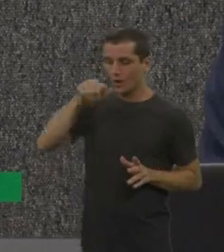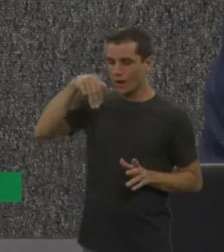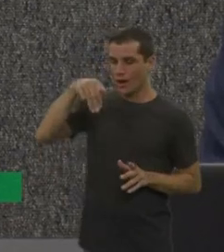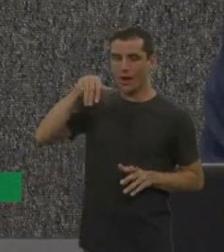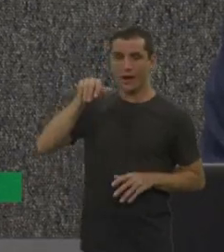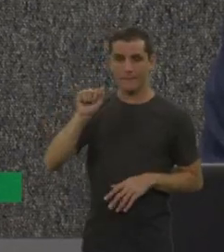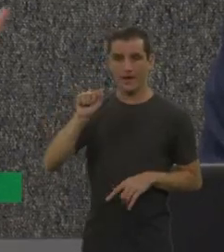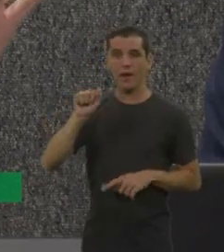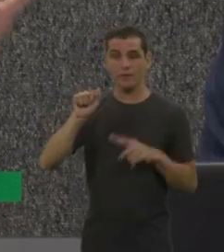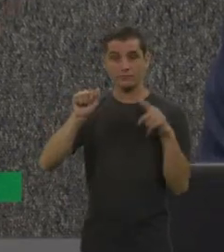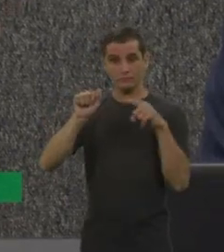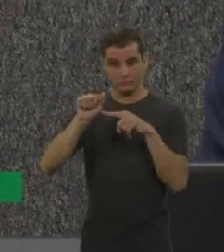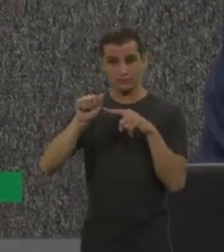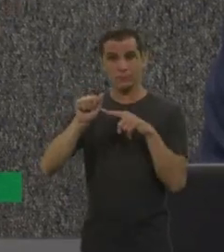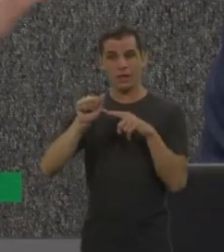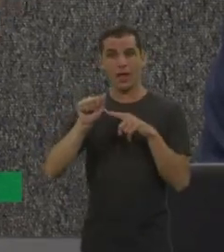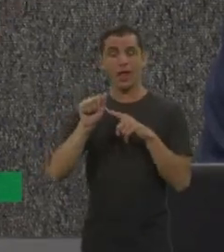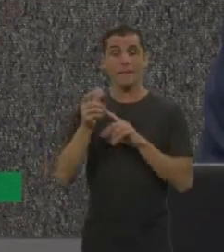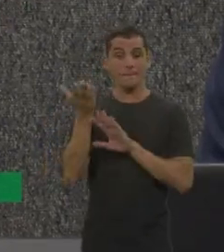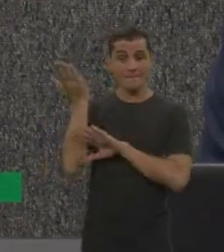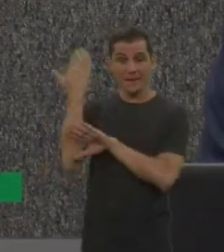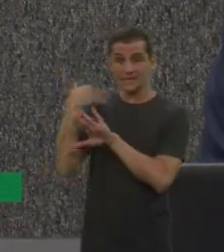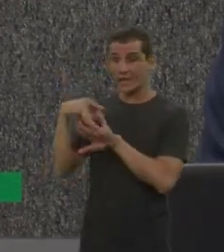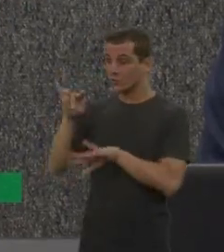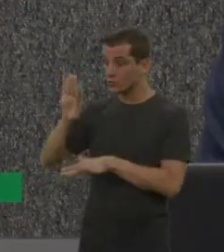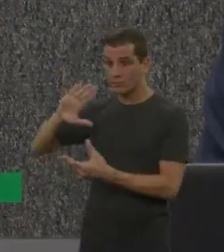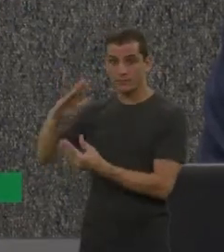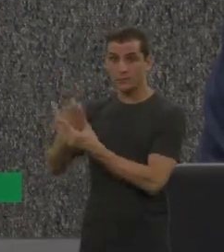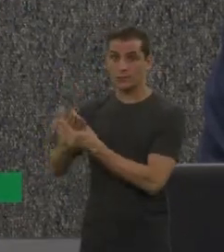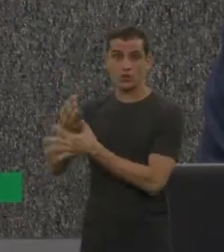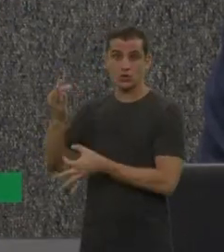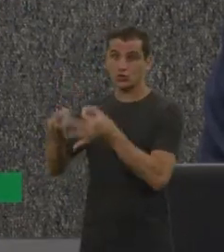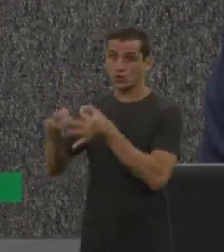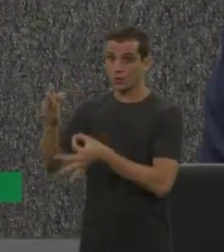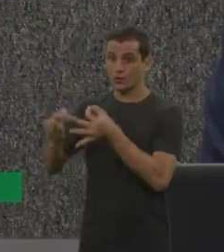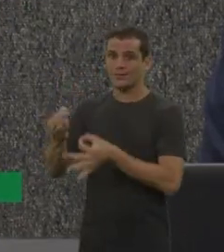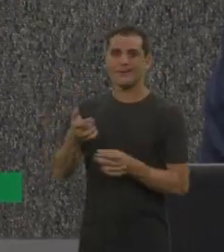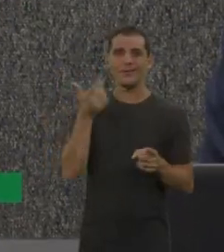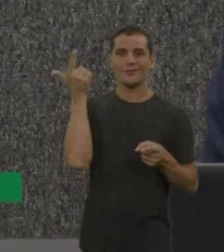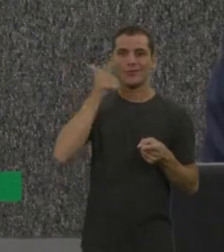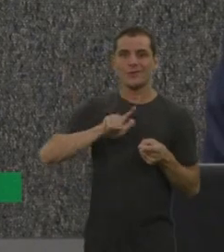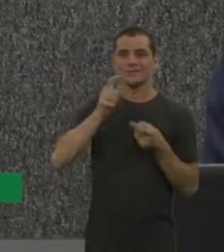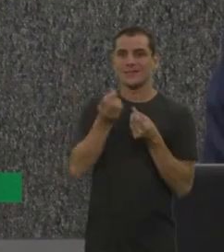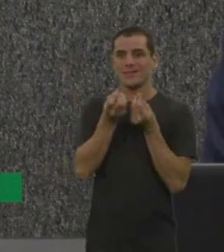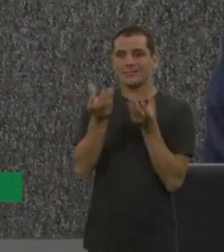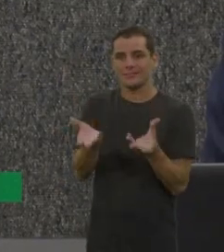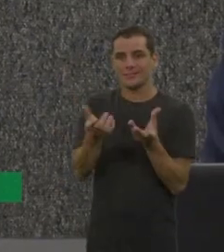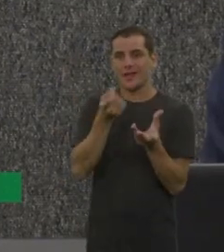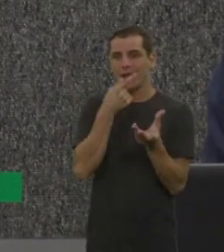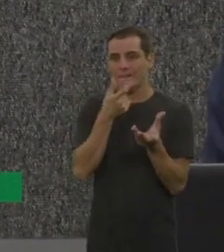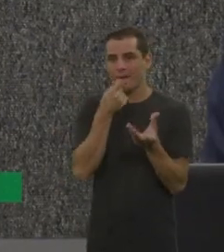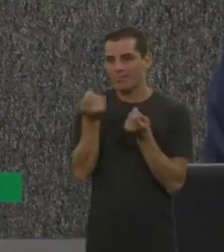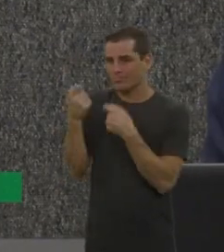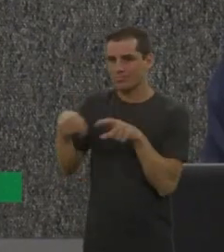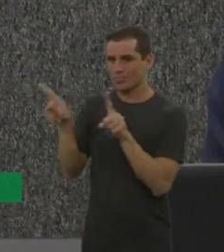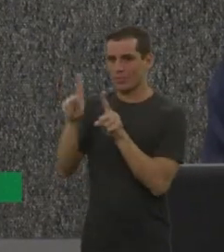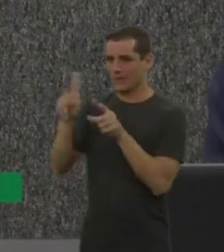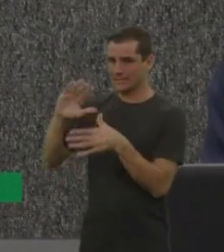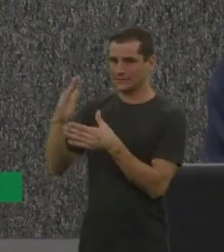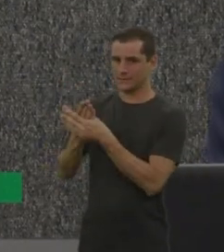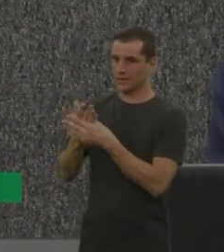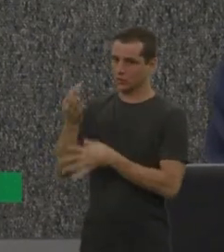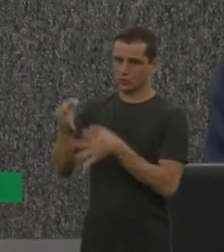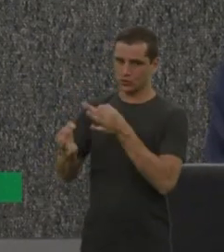Mas a Jaqueline vai fazer a parte da apresentação, vou pedir a ela, porque ela é a nossa técnica da secretaria, mas eu